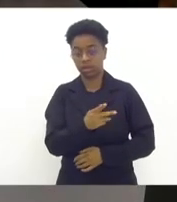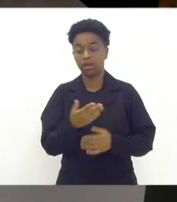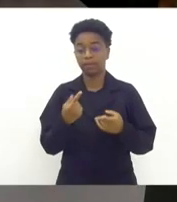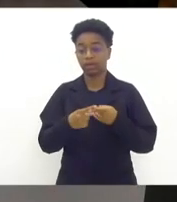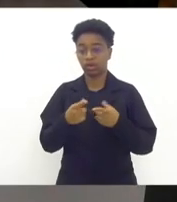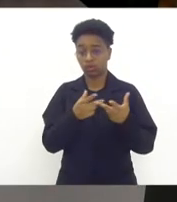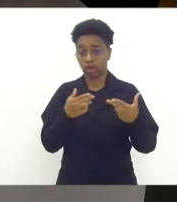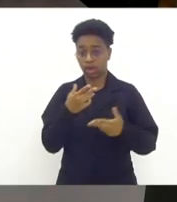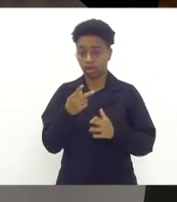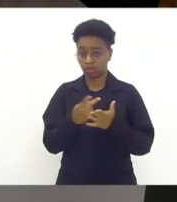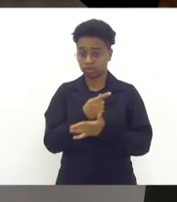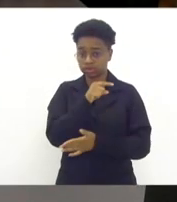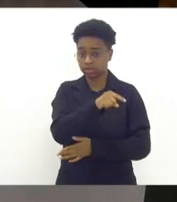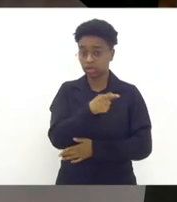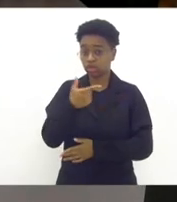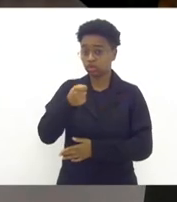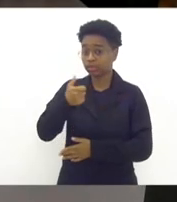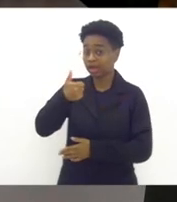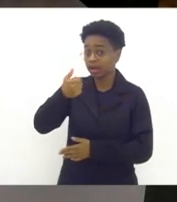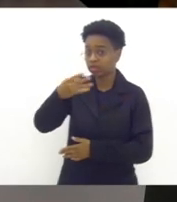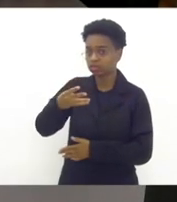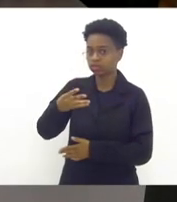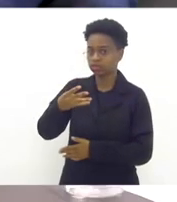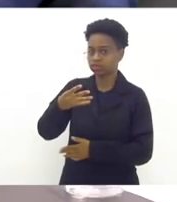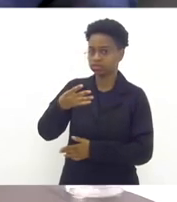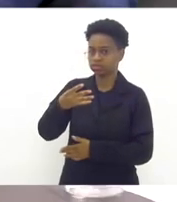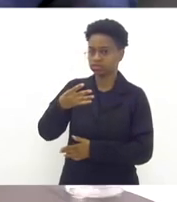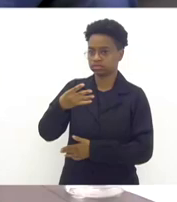soldado Douglas foi em 2014.